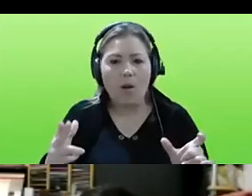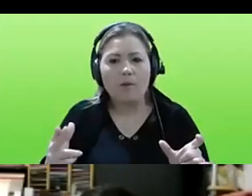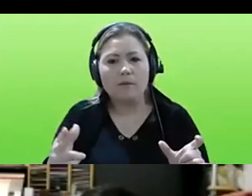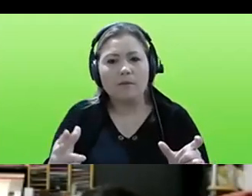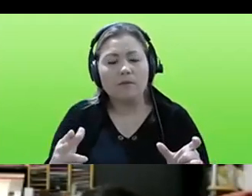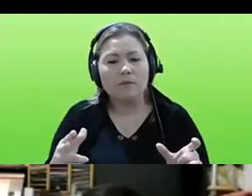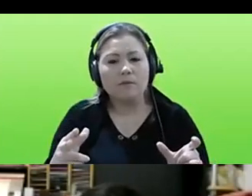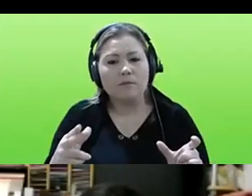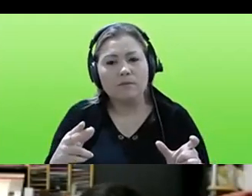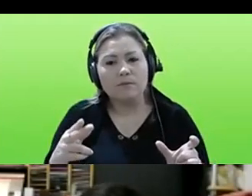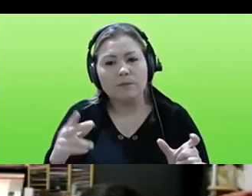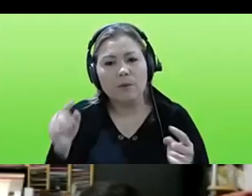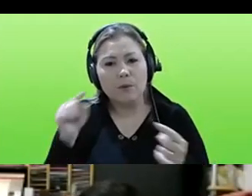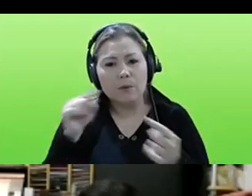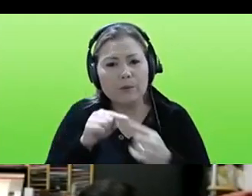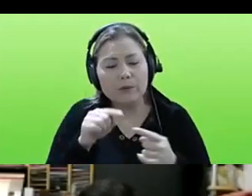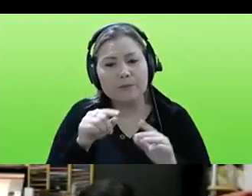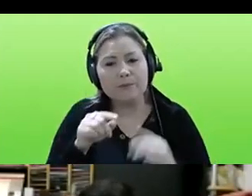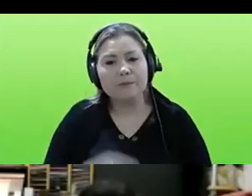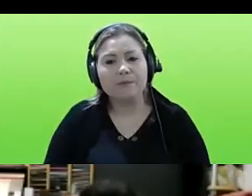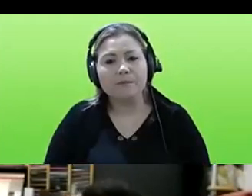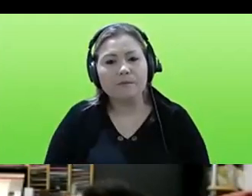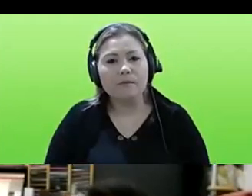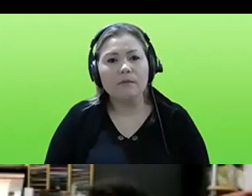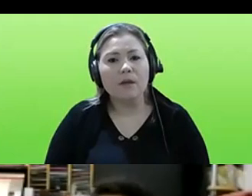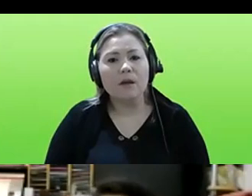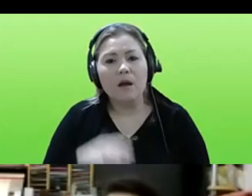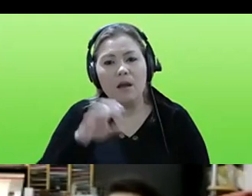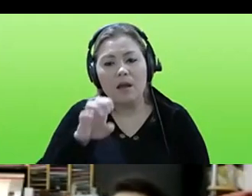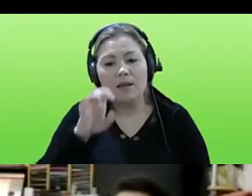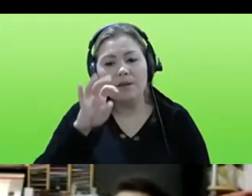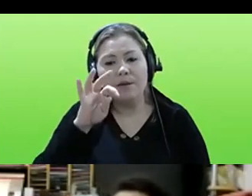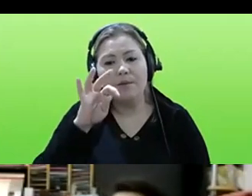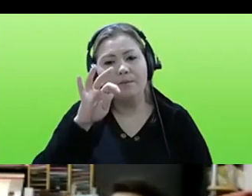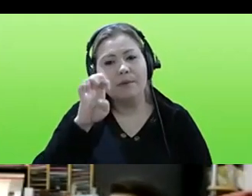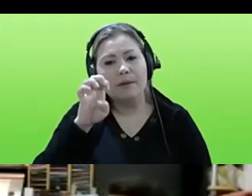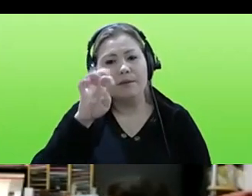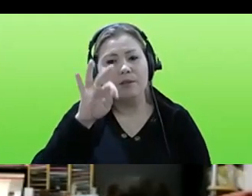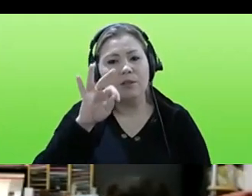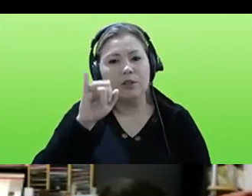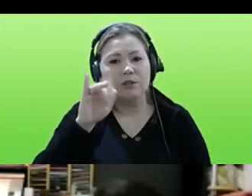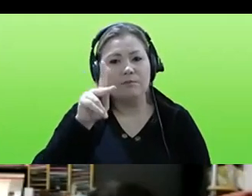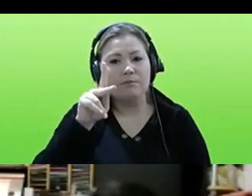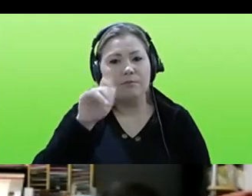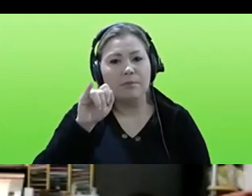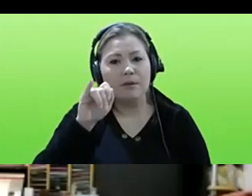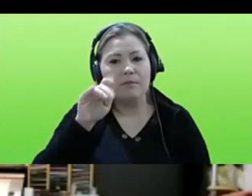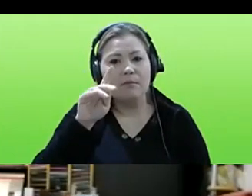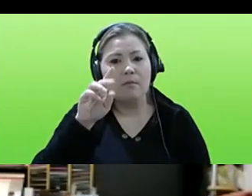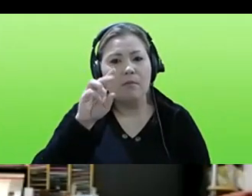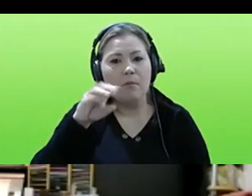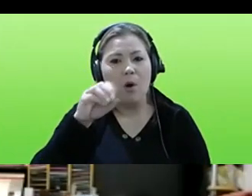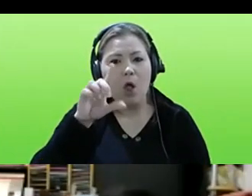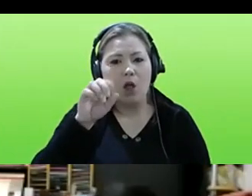prefixo ou termo etimológico que se encontra em ética, ethos, não é? A forma